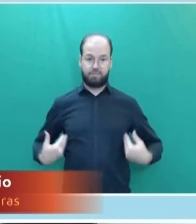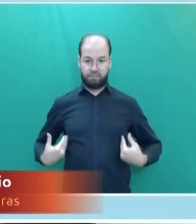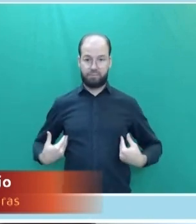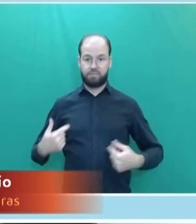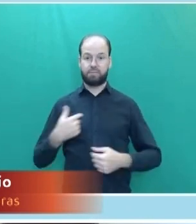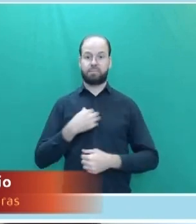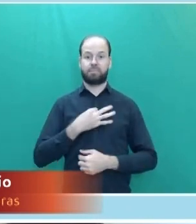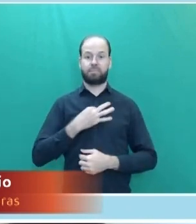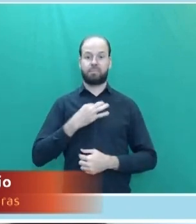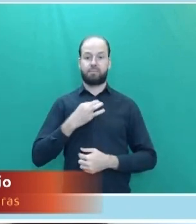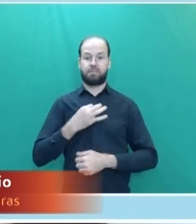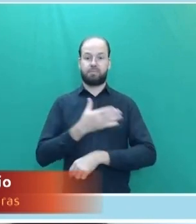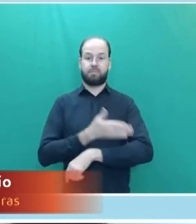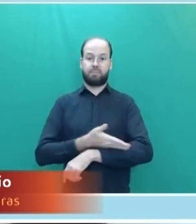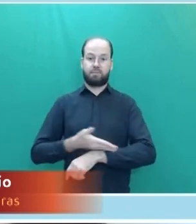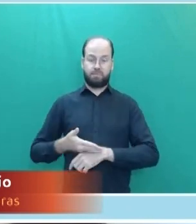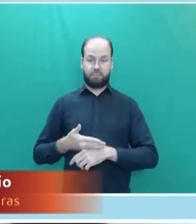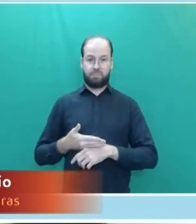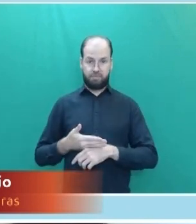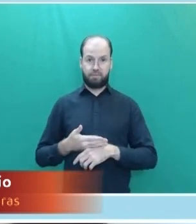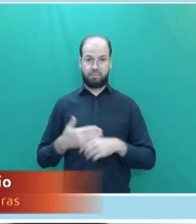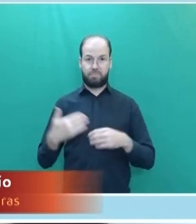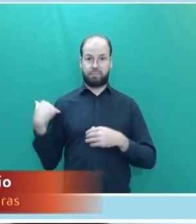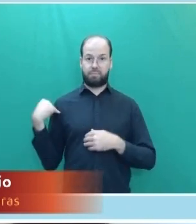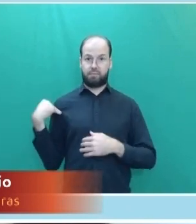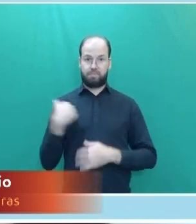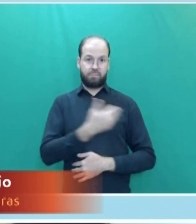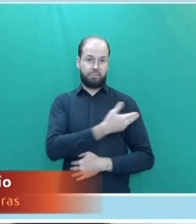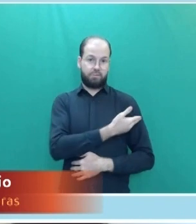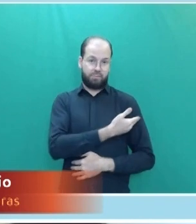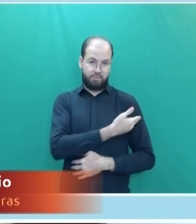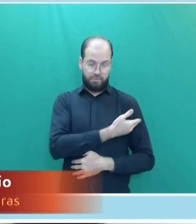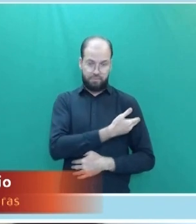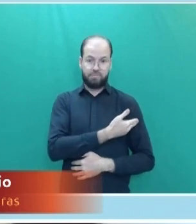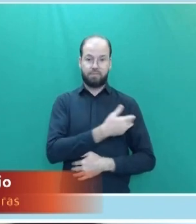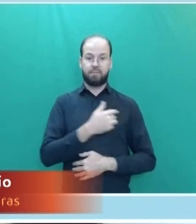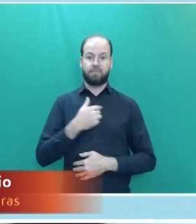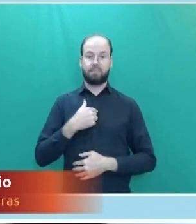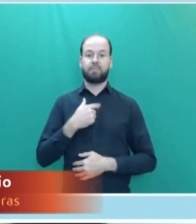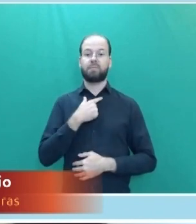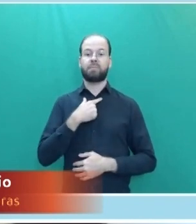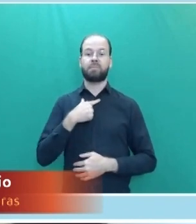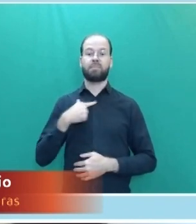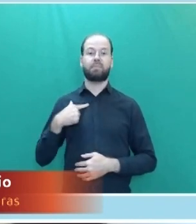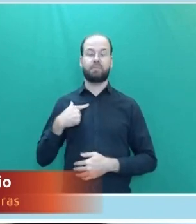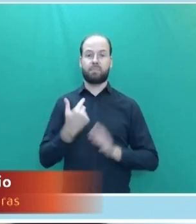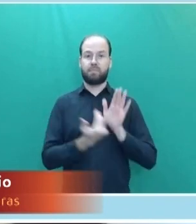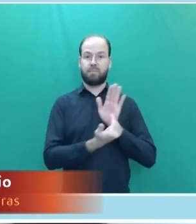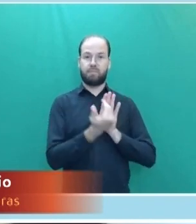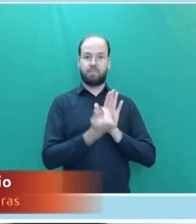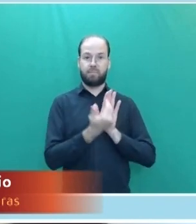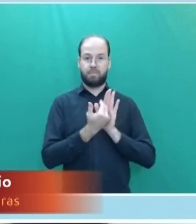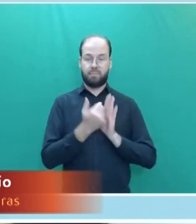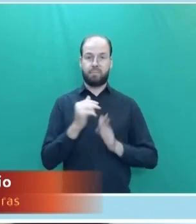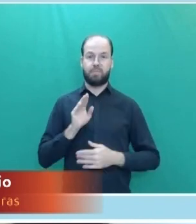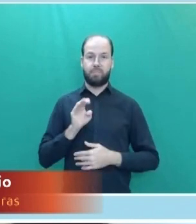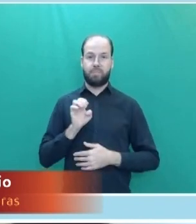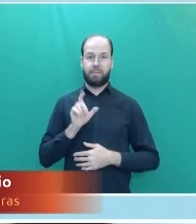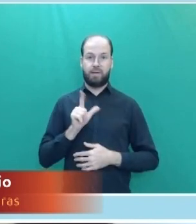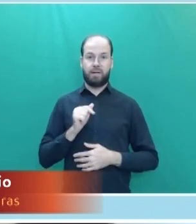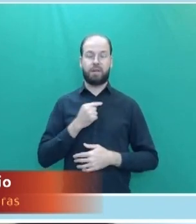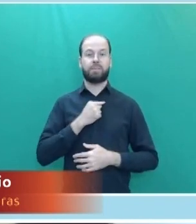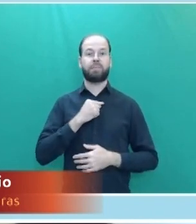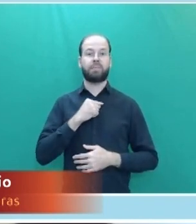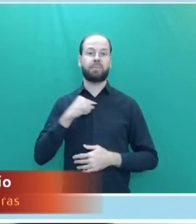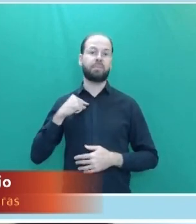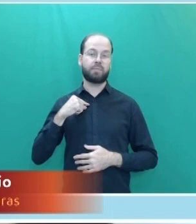blusa branca de ombro a ombro e uma tatuagem escrito Bela aqui abaixo do meu pescoço. E